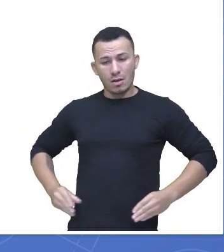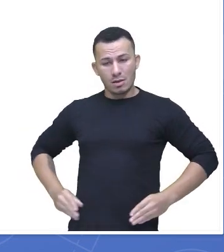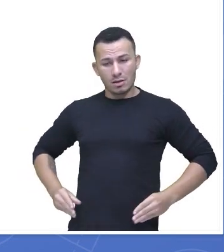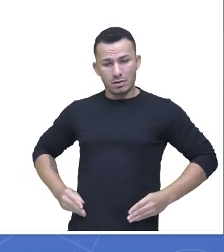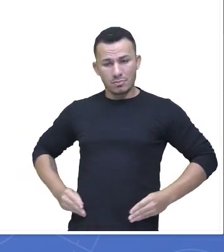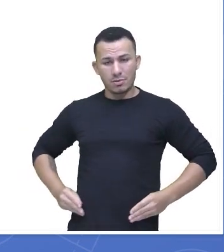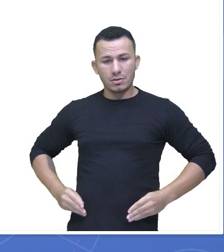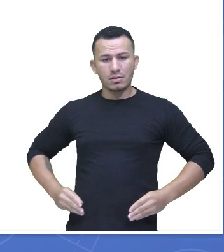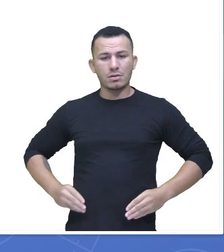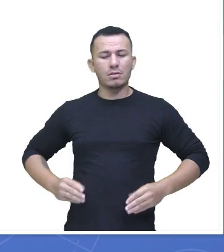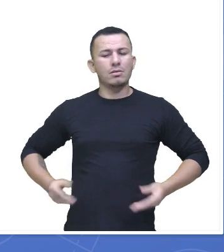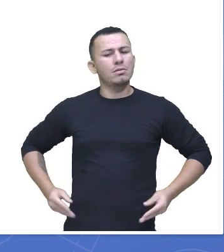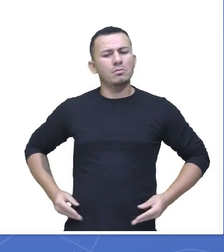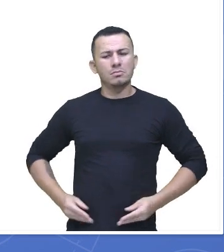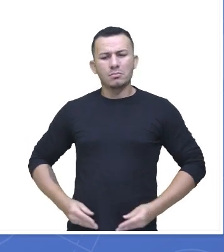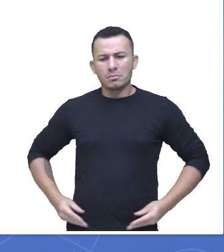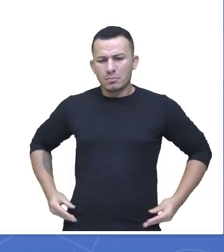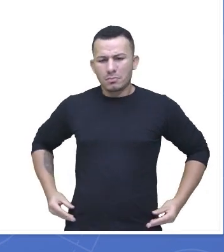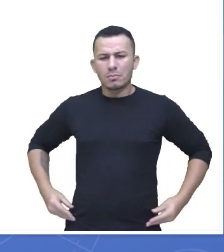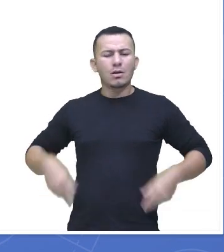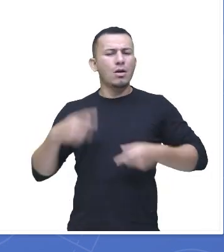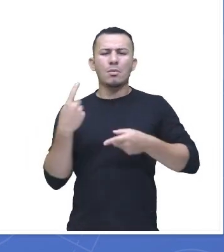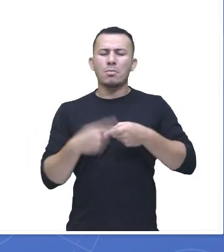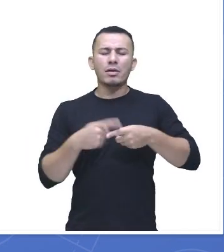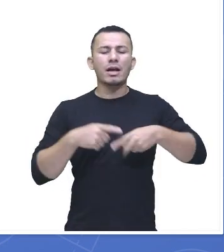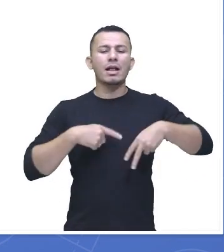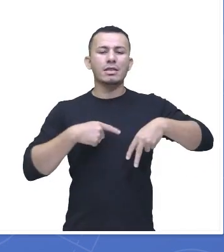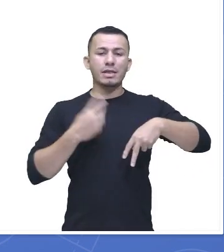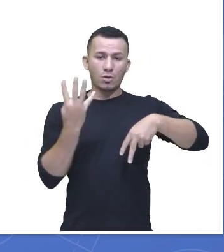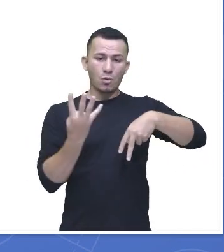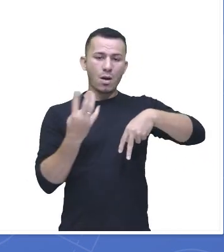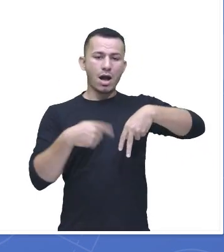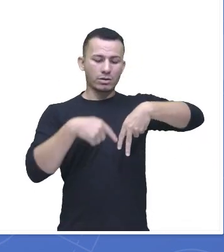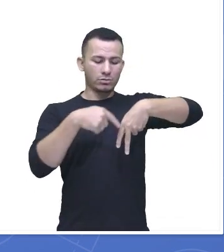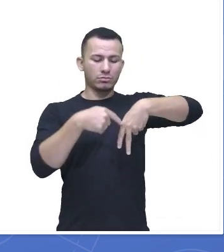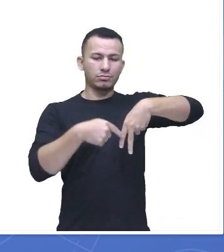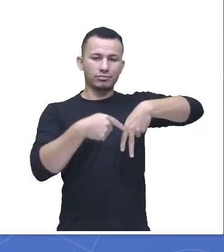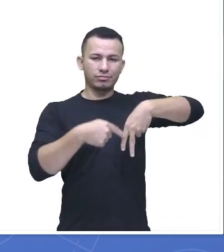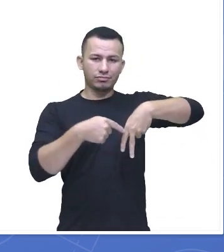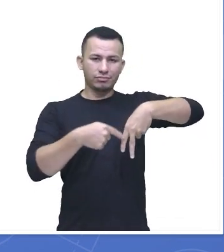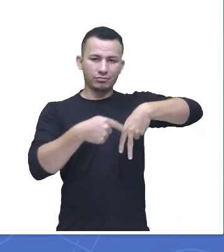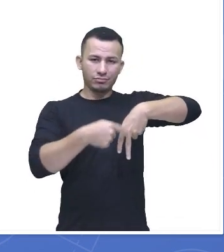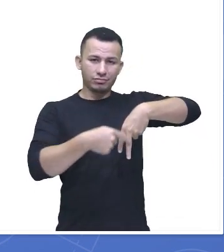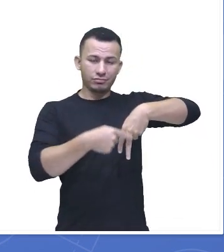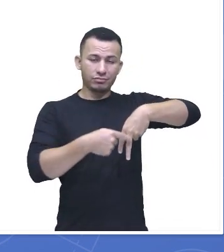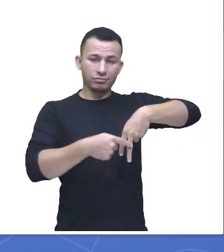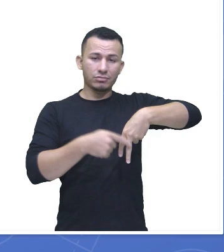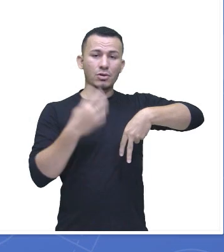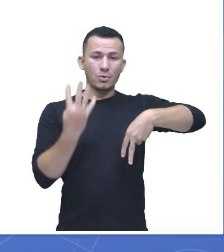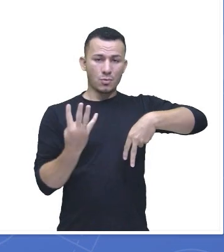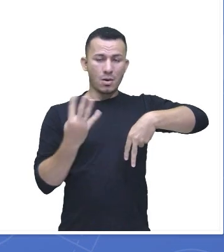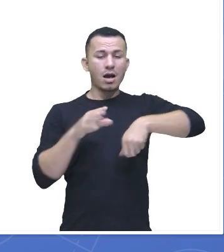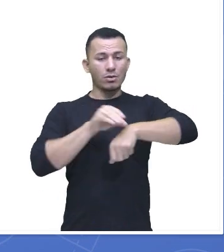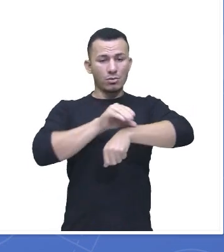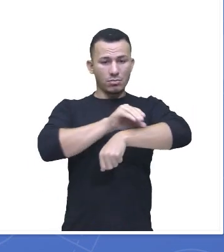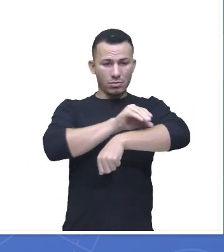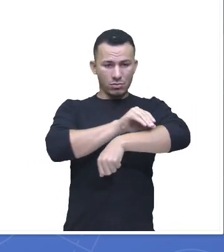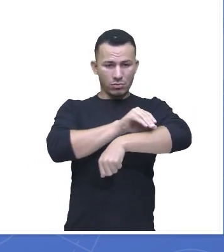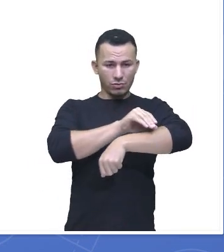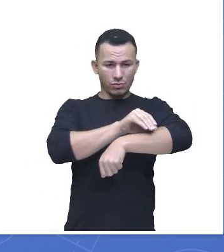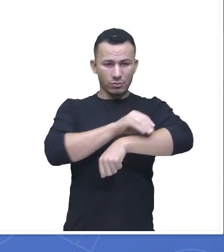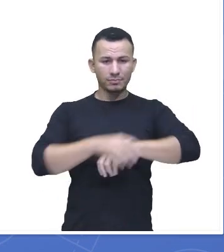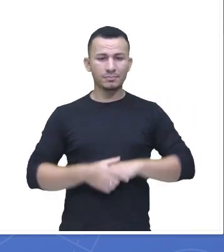Ele recebe esse nome porque é formado por 4 músculos, né? Nós temos o